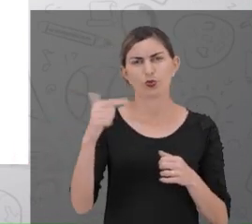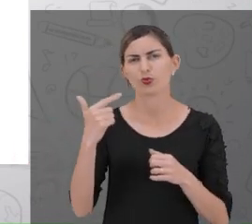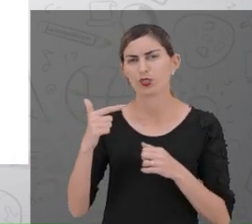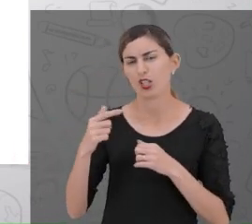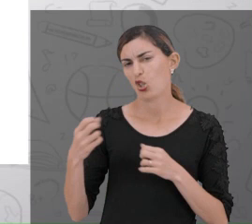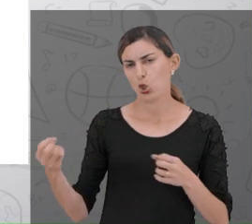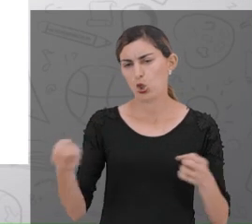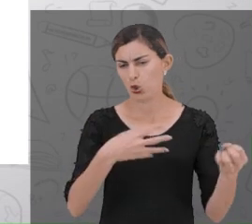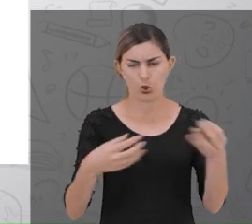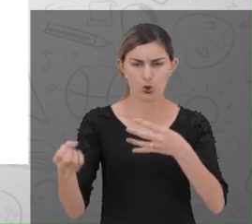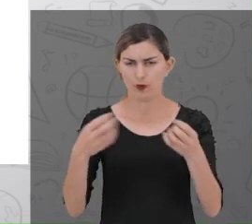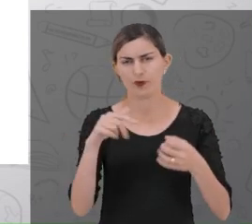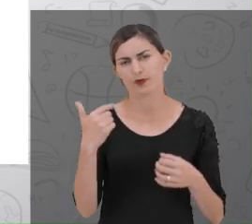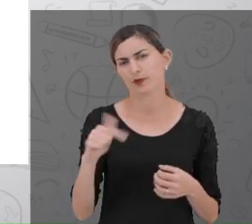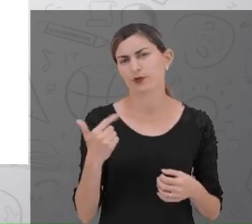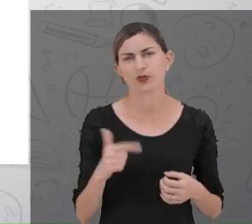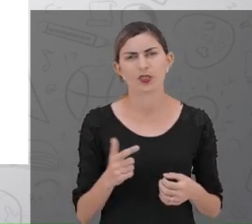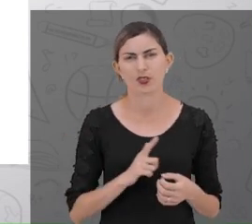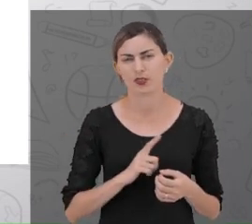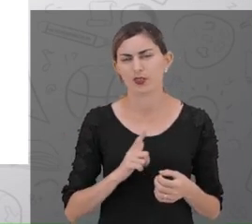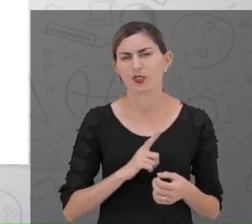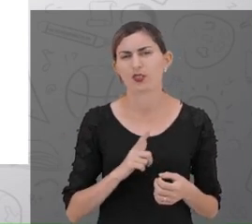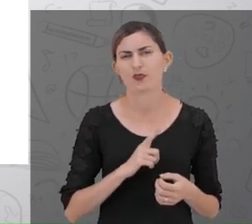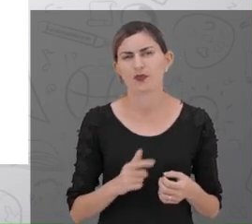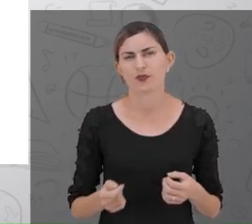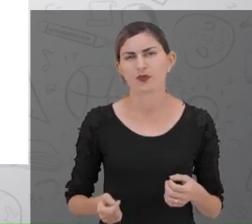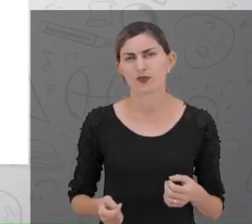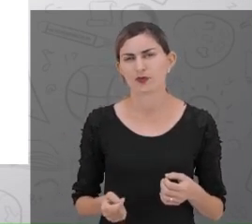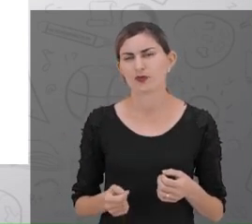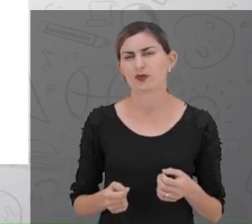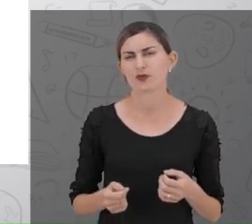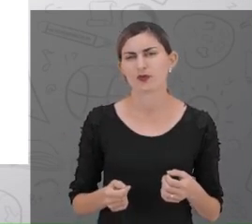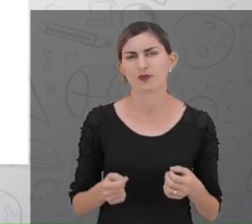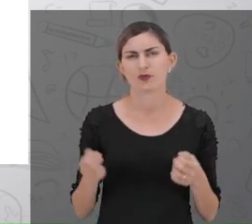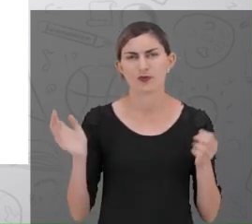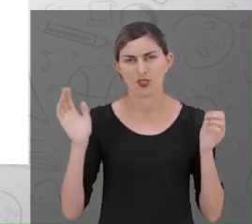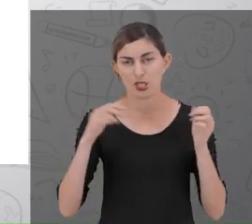que não existe nenhuma novidade. Existe